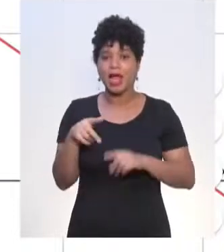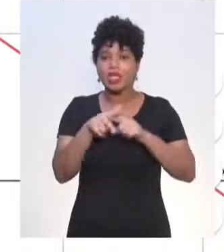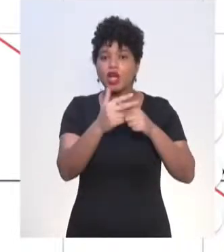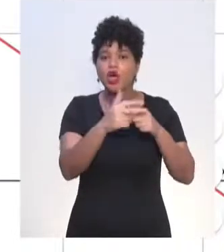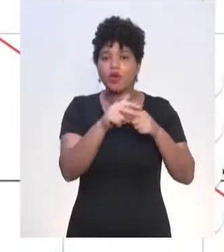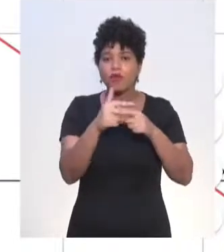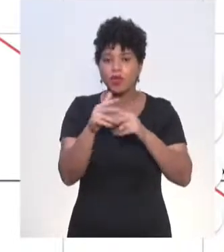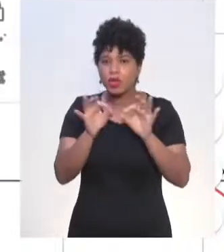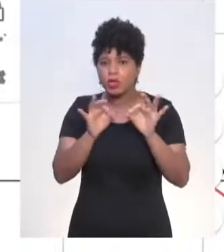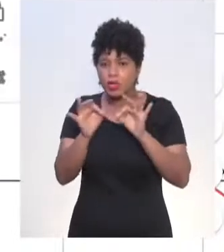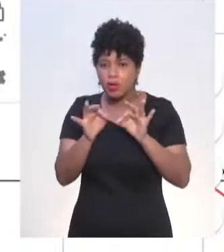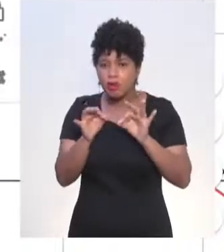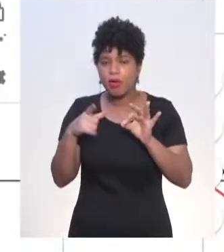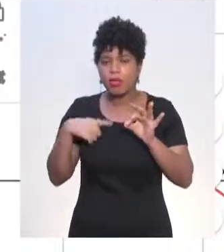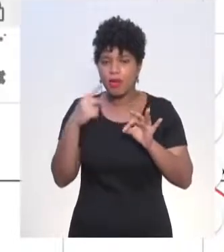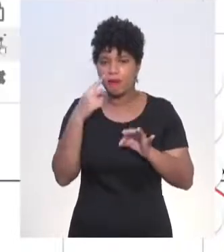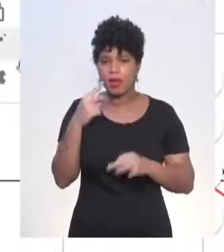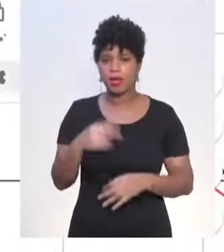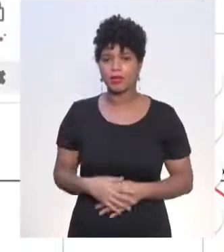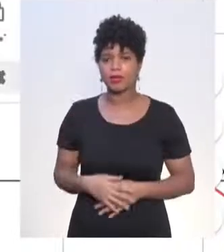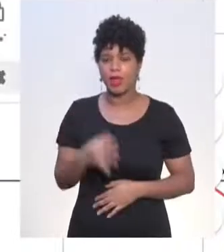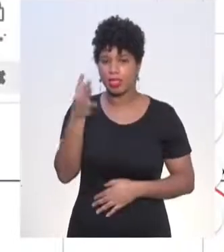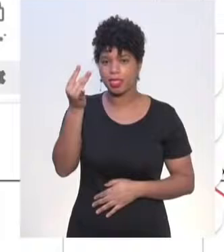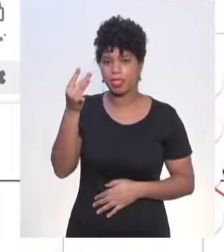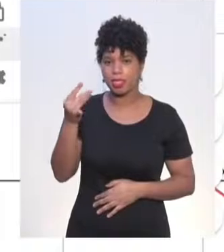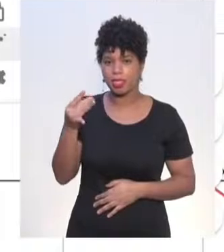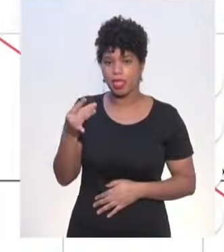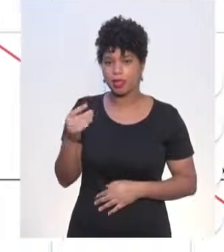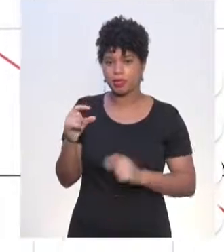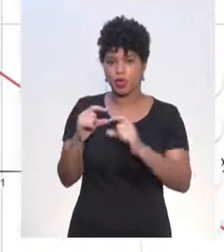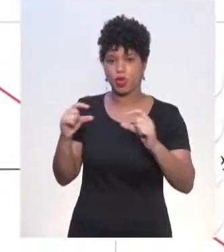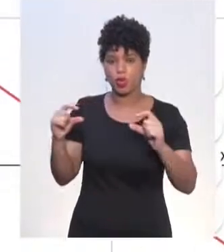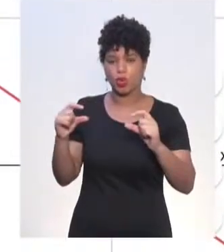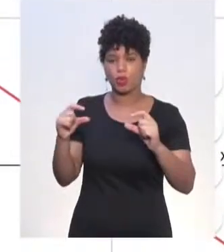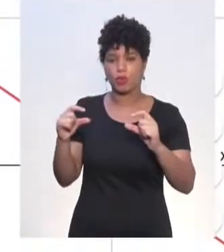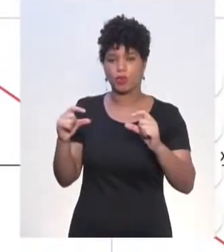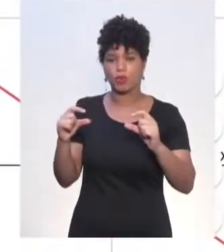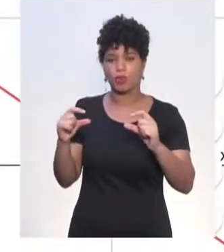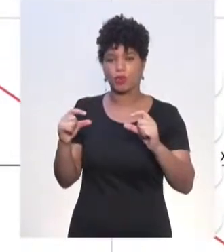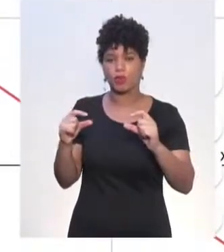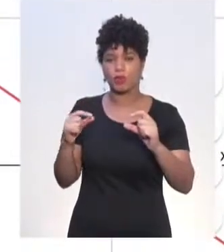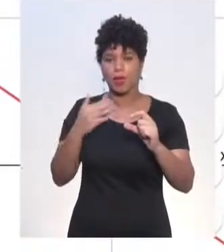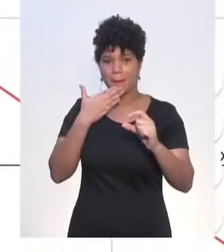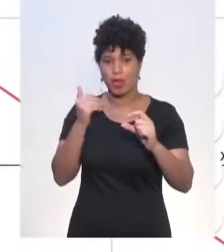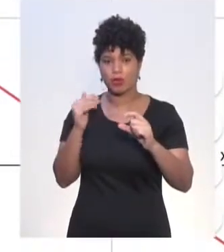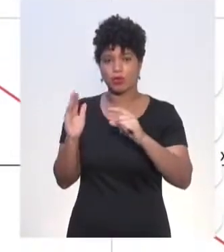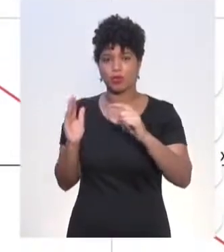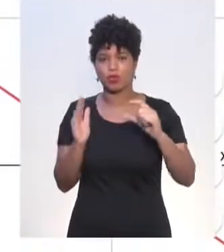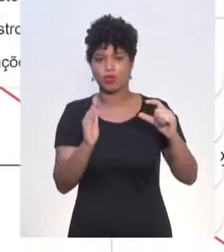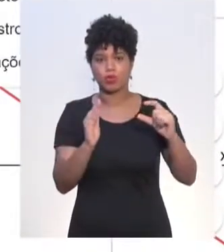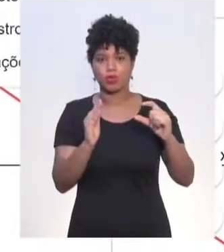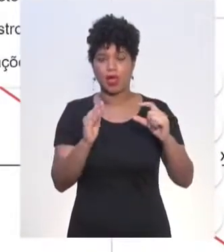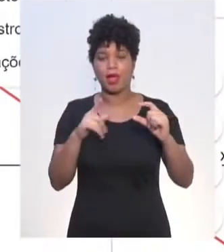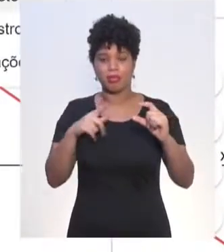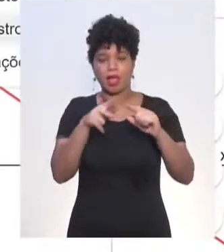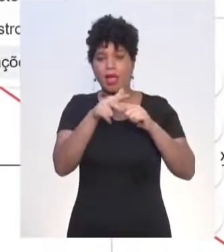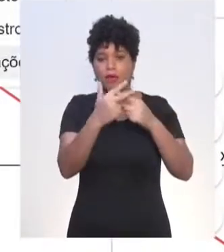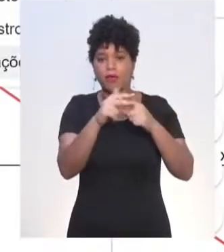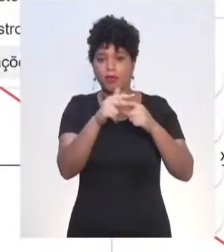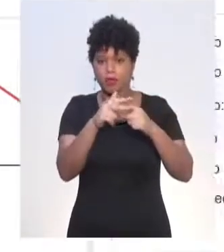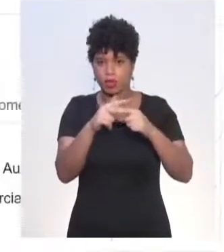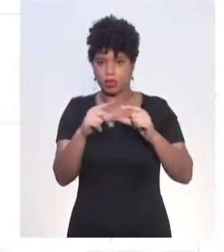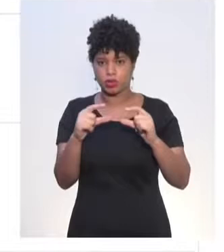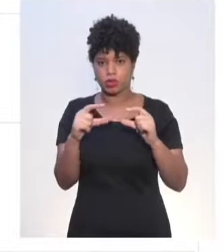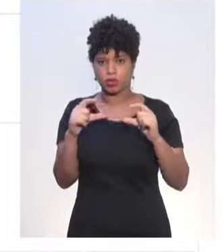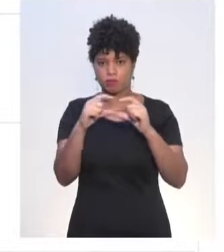ó. Deixa eu abrir as configurações dele aqui. Deixa eu arrastar um pouquinho mais para vocês verem. Então, eu tenho aqui nas configurações dele aqui,